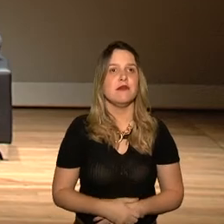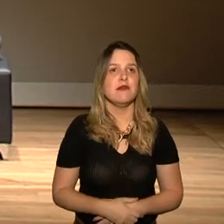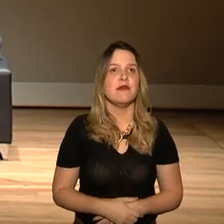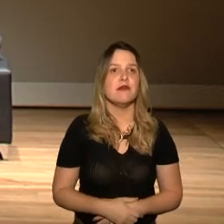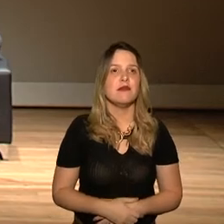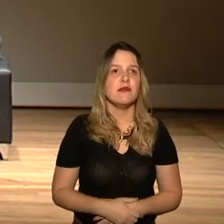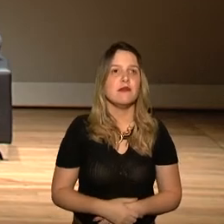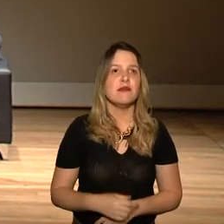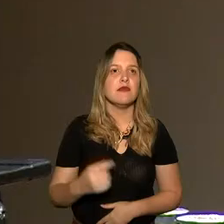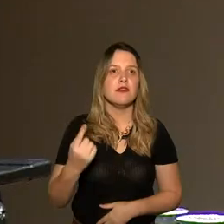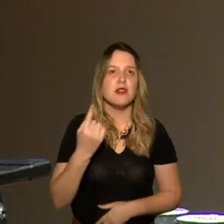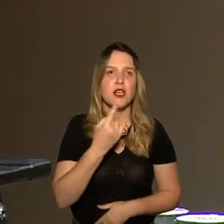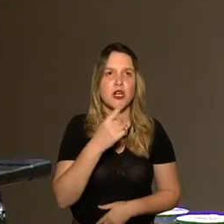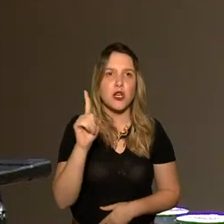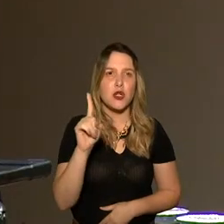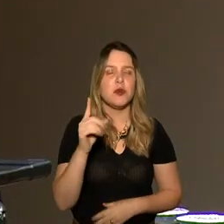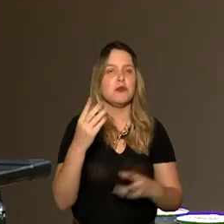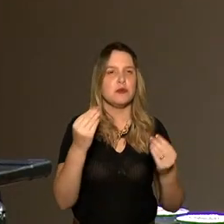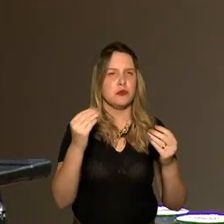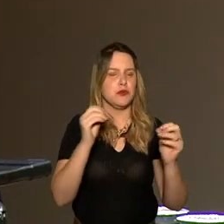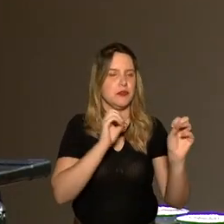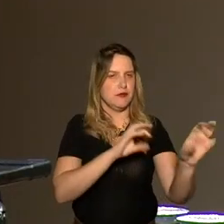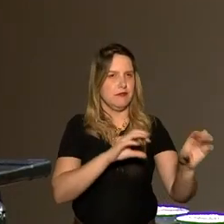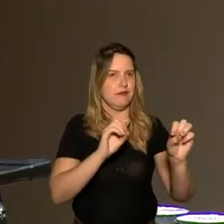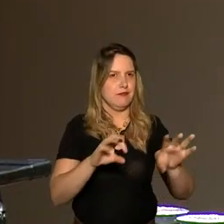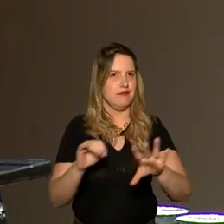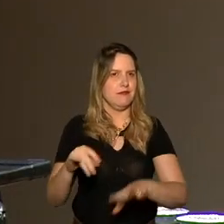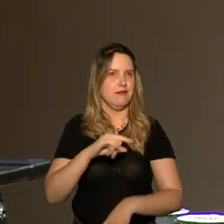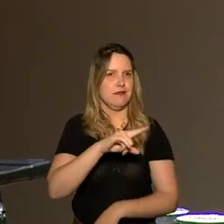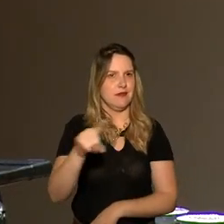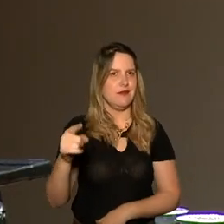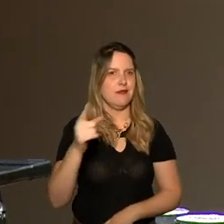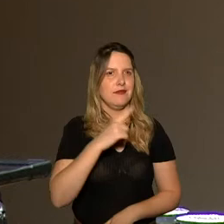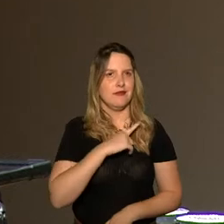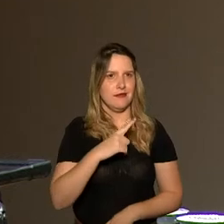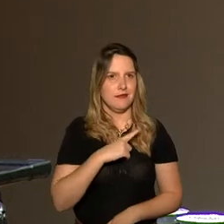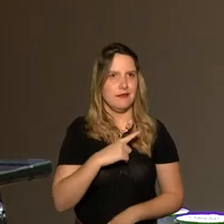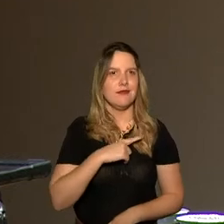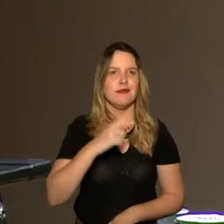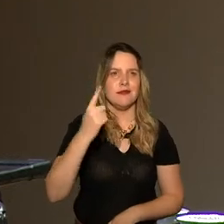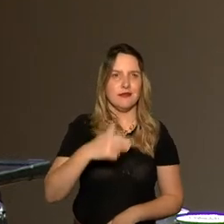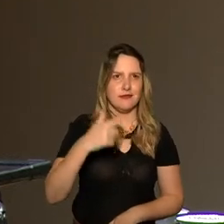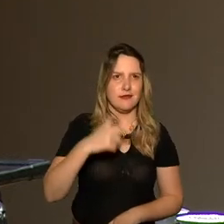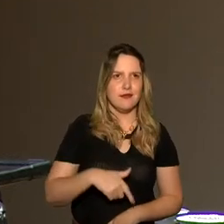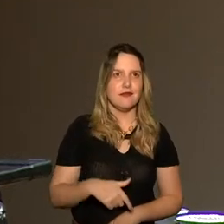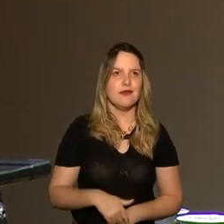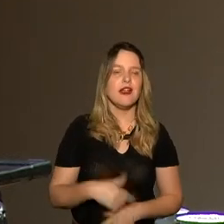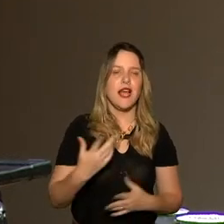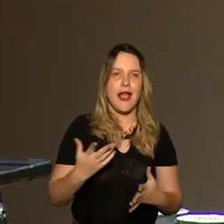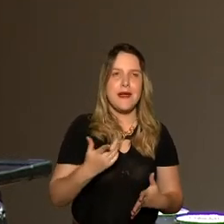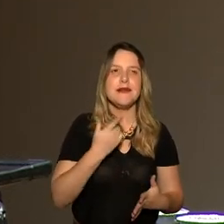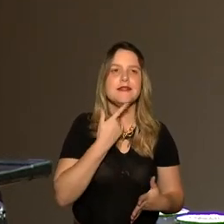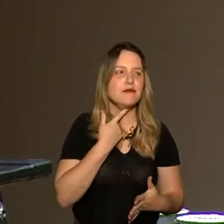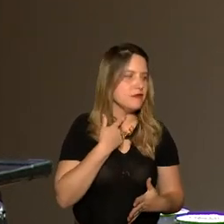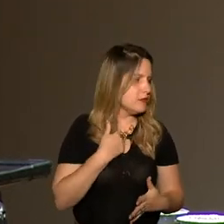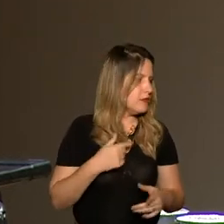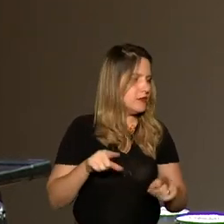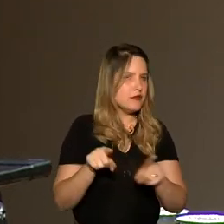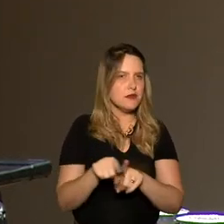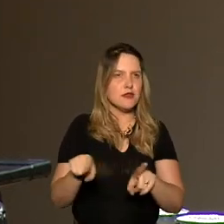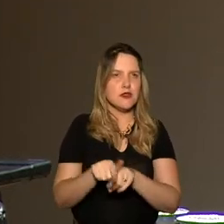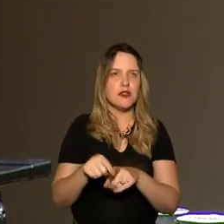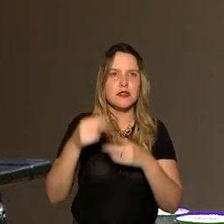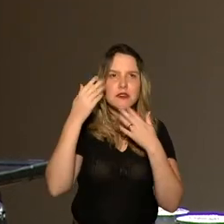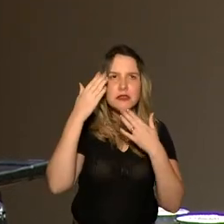a gente algo que muitos educadores aqui estão sentindo também né Eu imagino essa vontade de criar